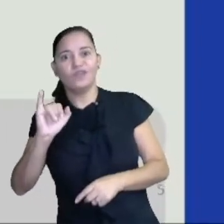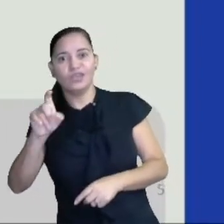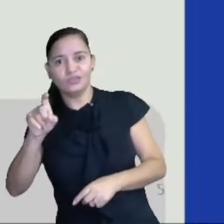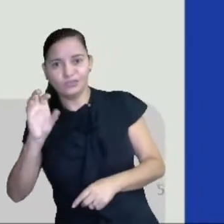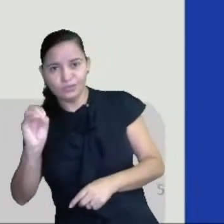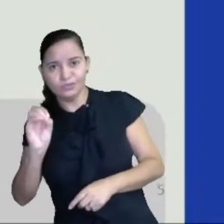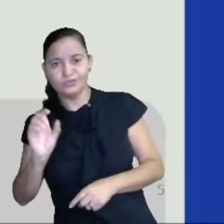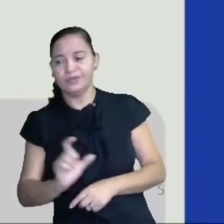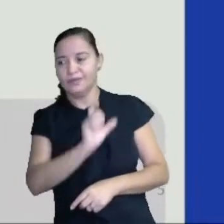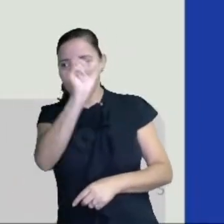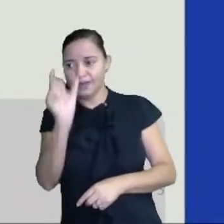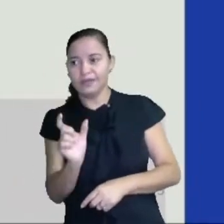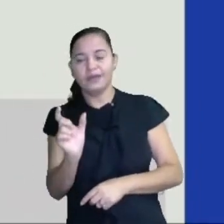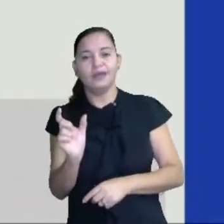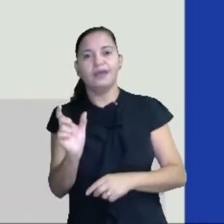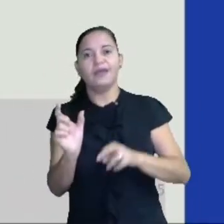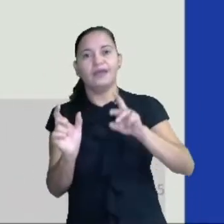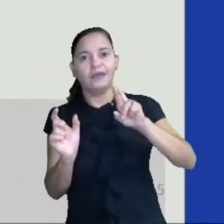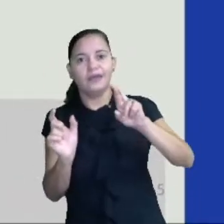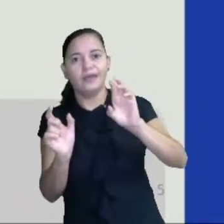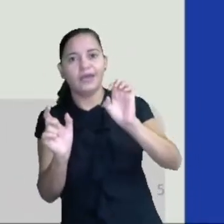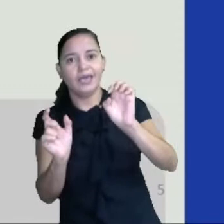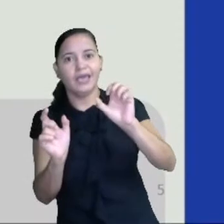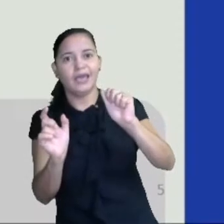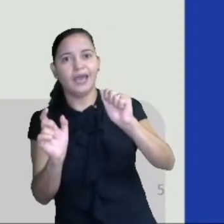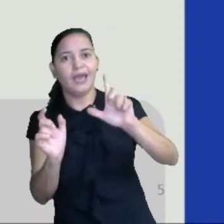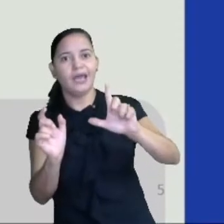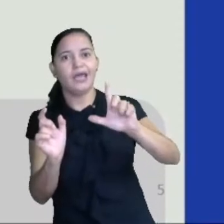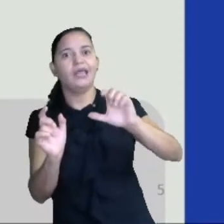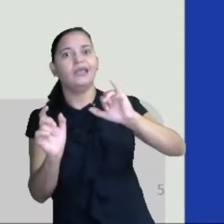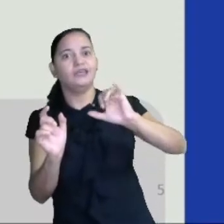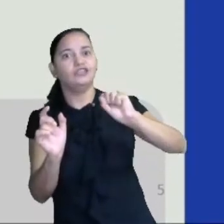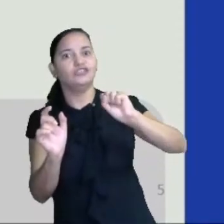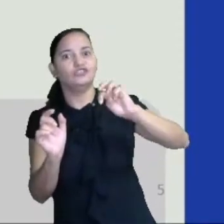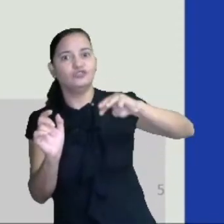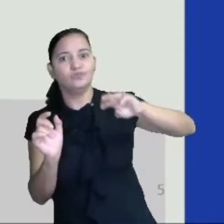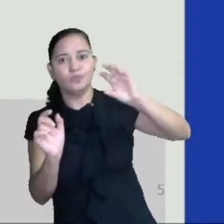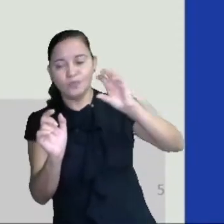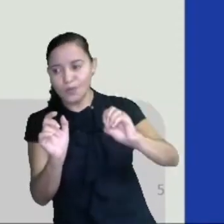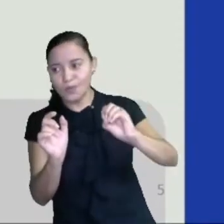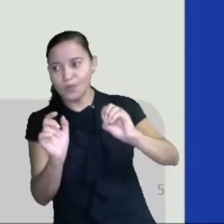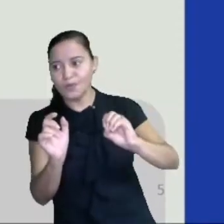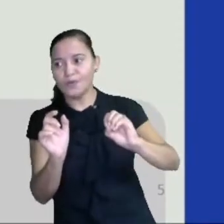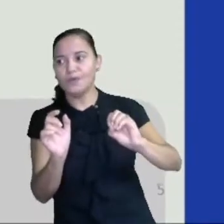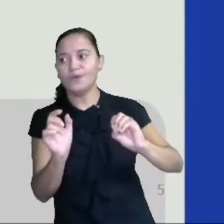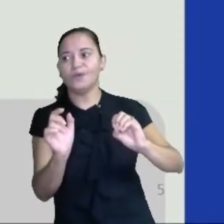realismo, certo? Esse ismo veio depois do radical,